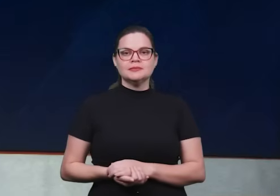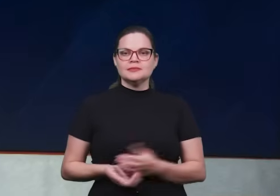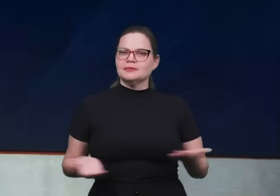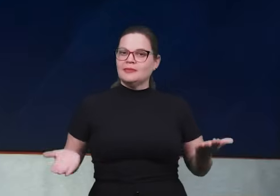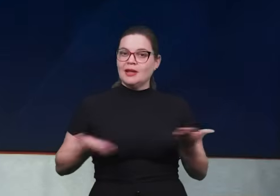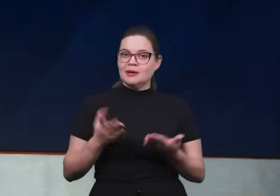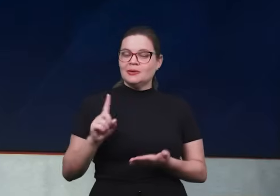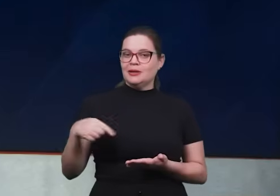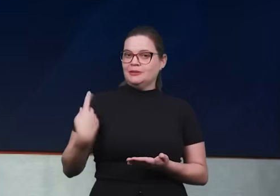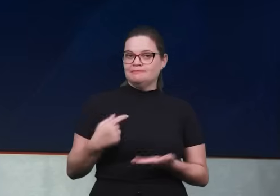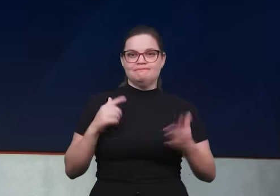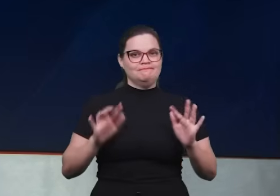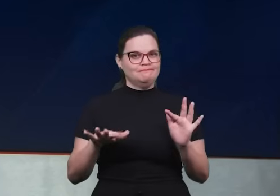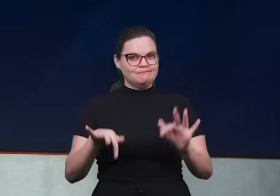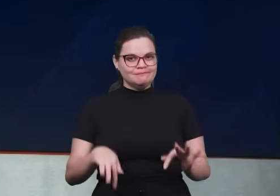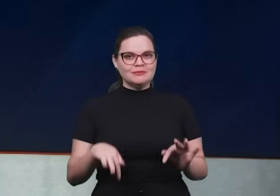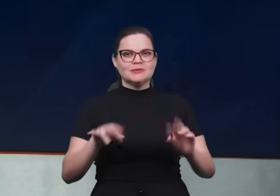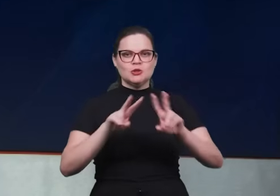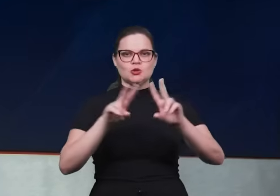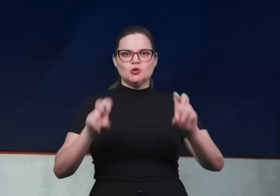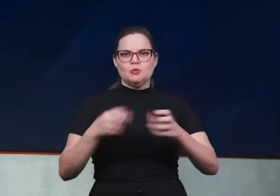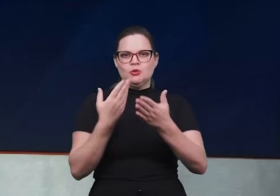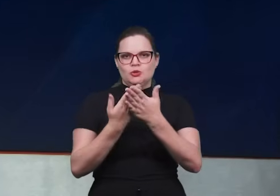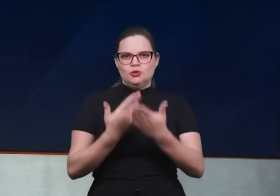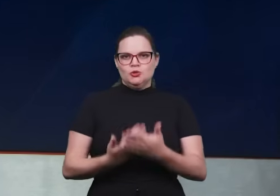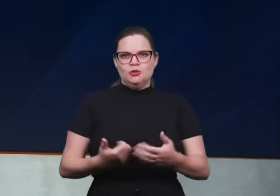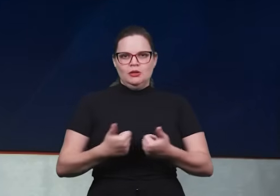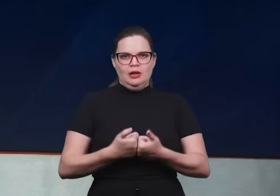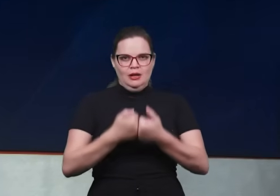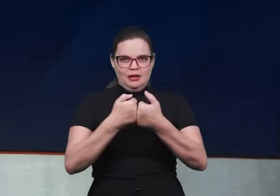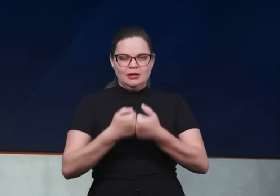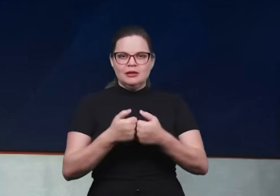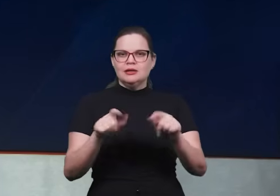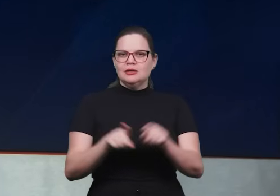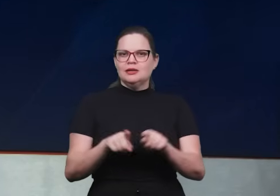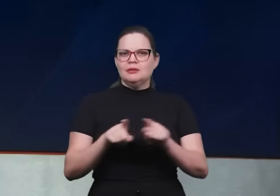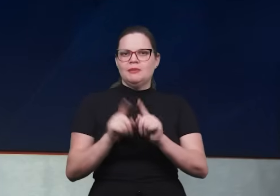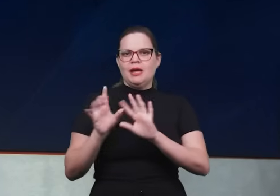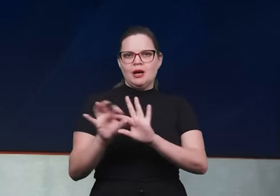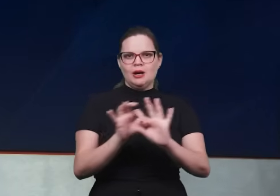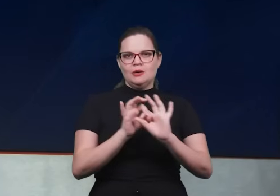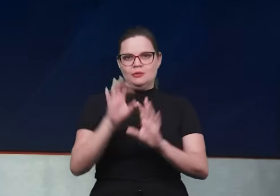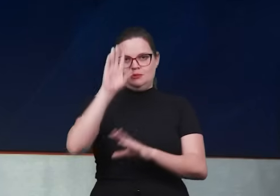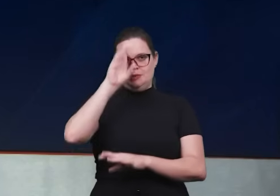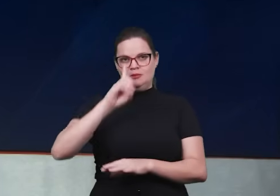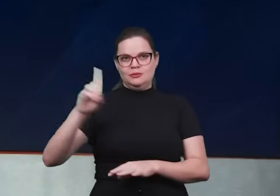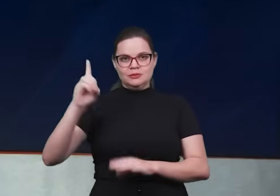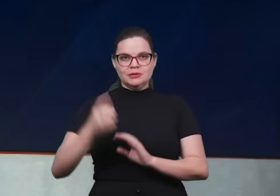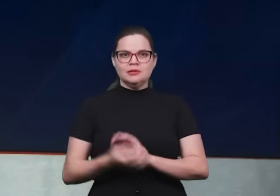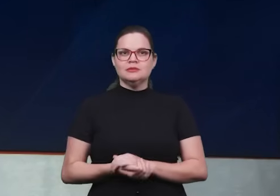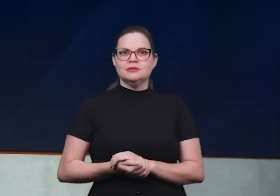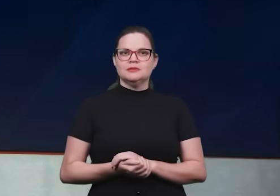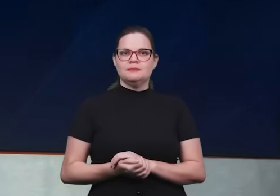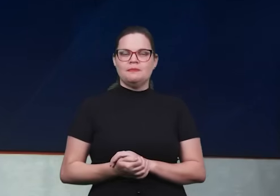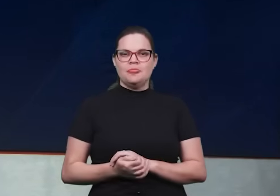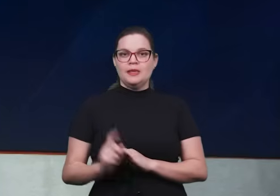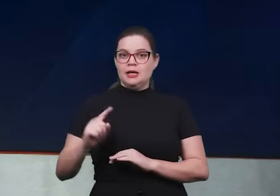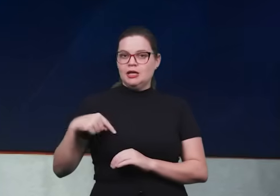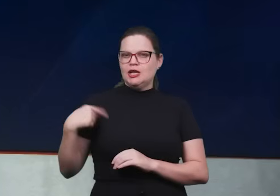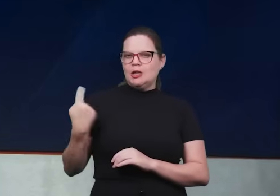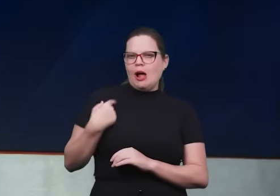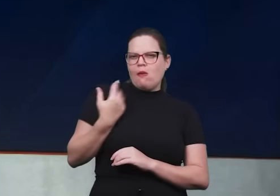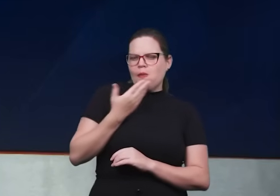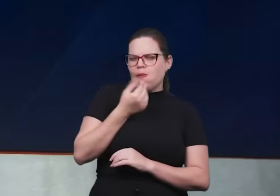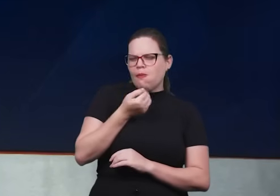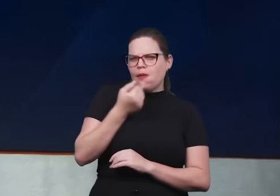Agora chegamos ao final de uma abordagem sobre a Arca da Aliança e a comunhão com Deus. E a lição que extraímos